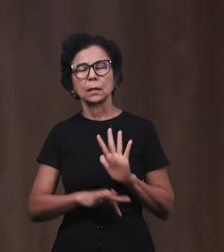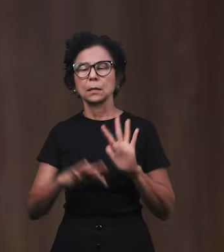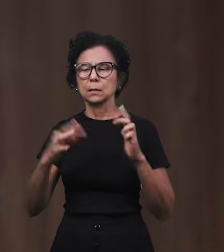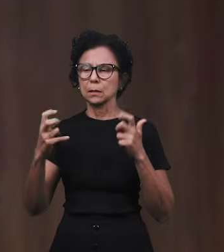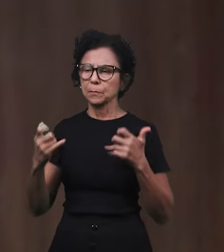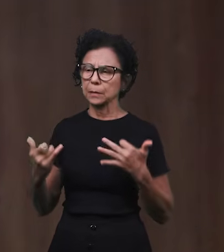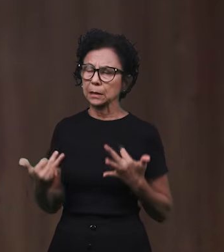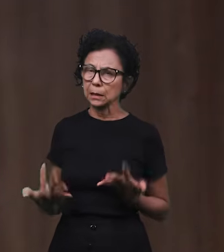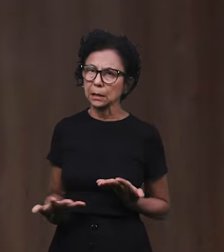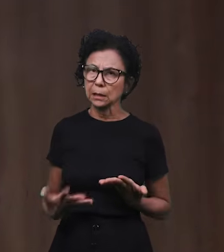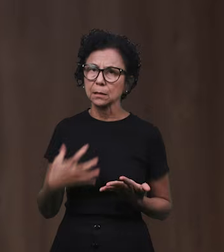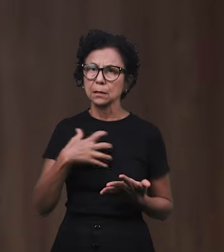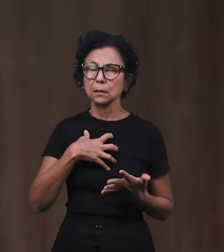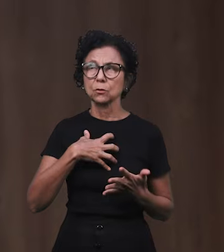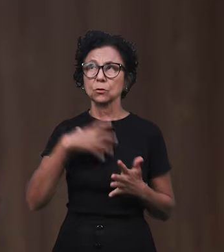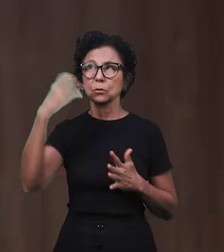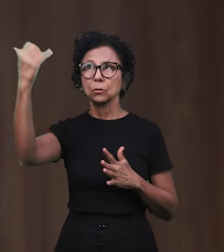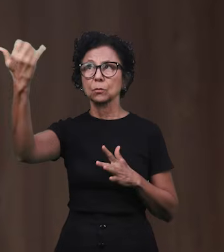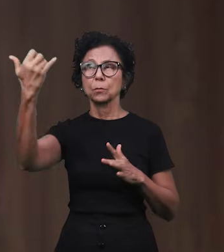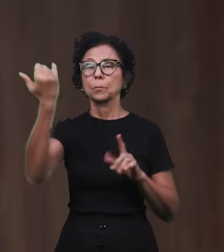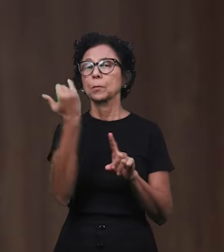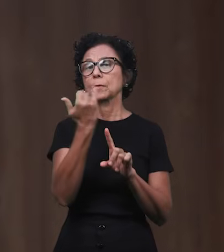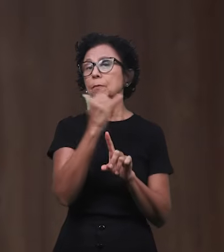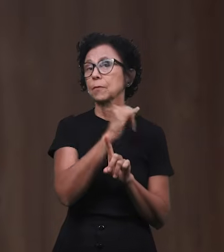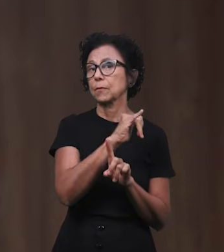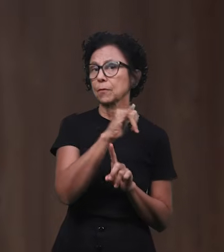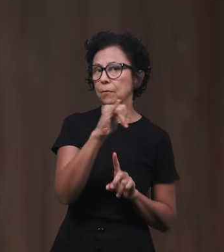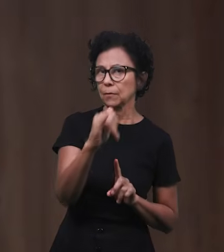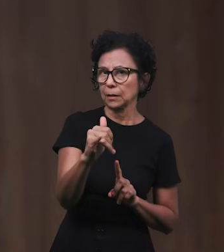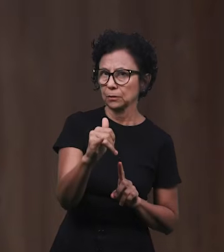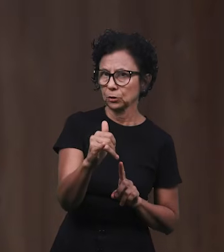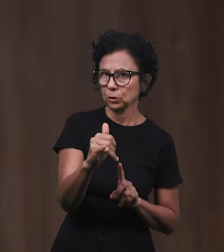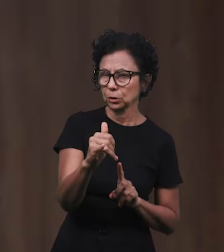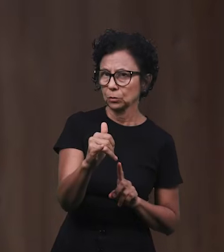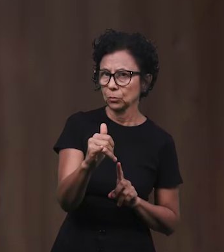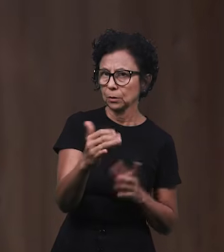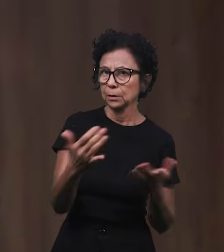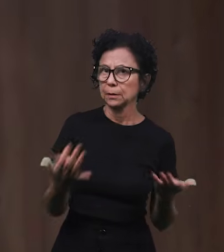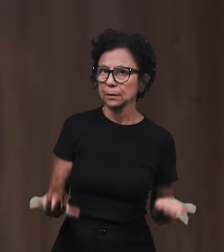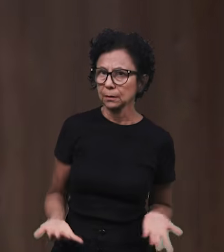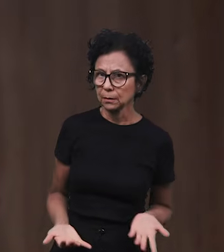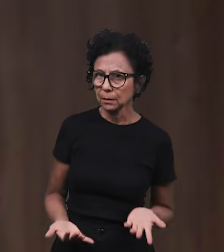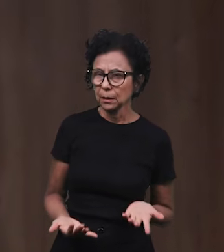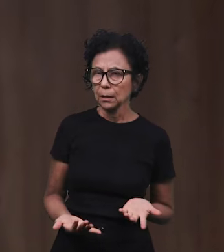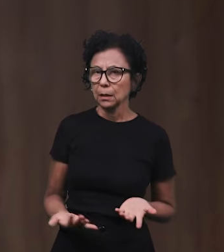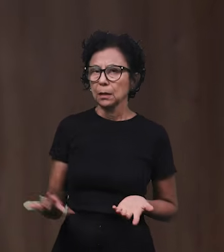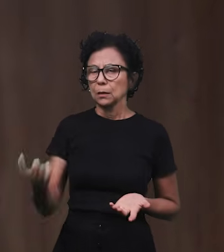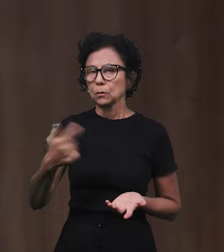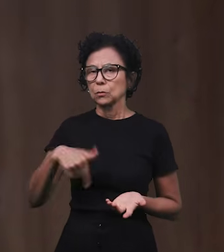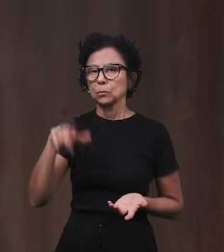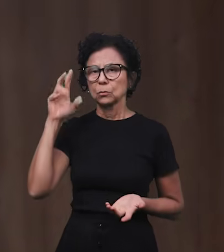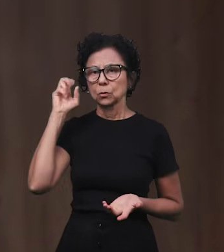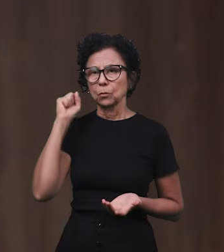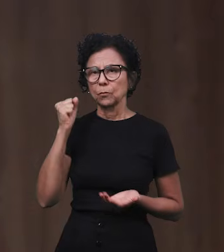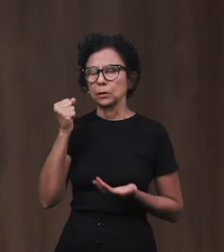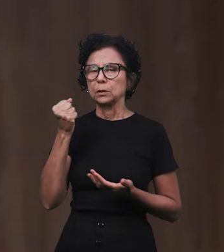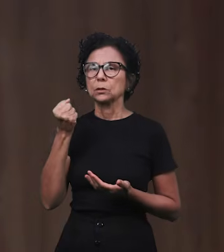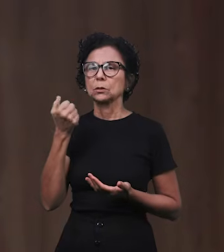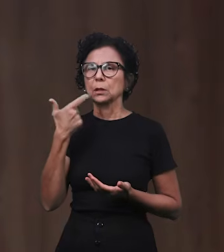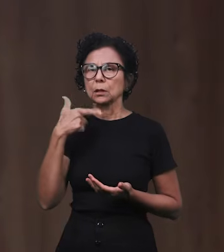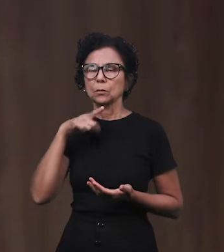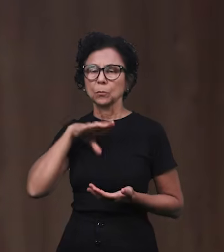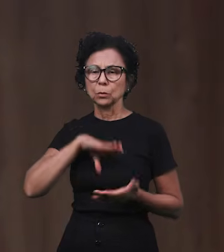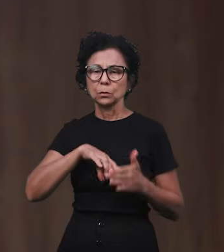profético, mas você vê, há uma explicação do texto com o profético, na língua a qual todo mundo já está acostumado. E o